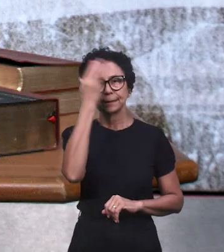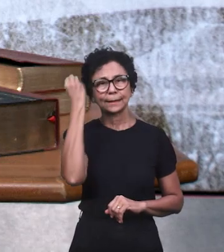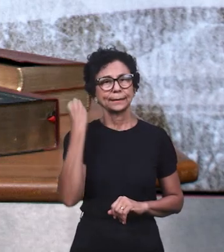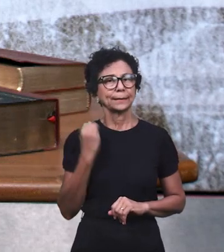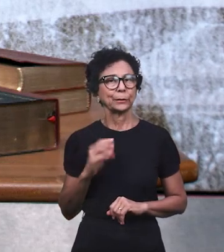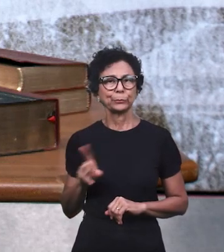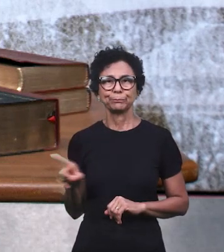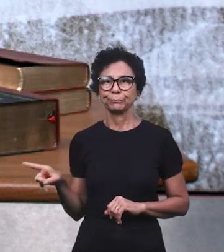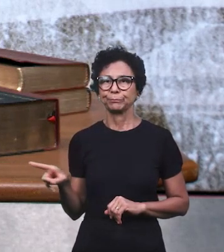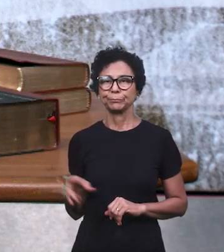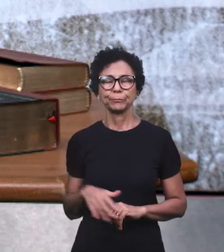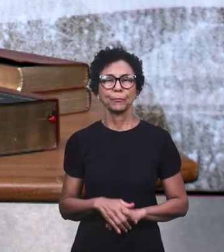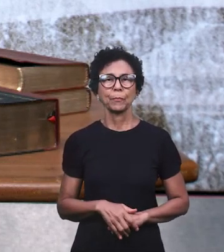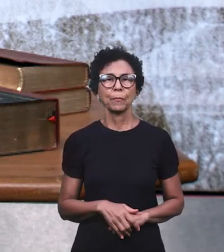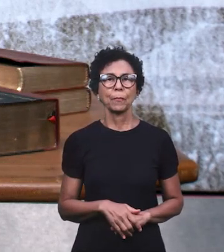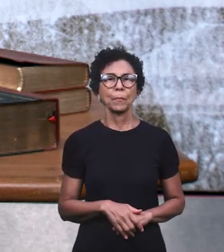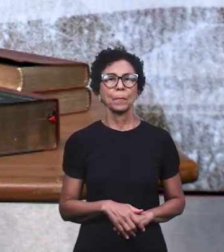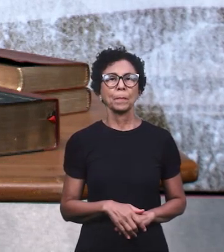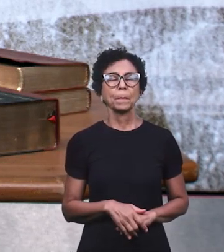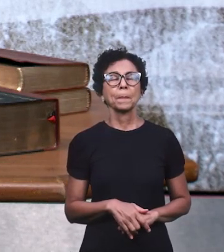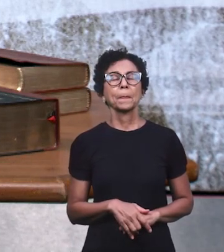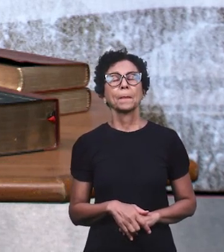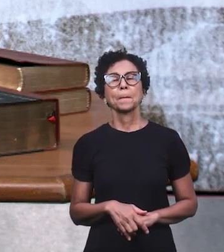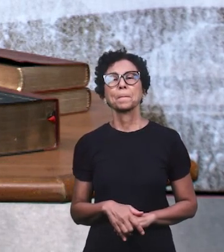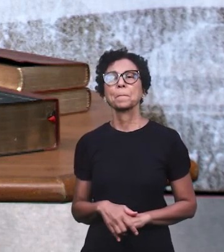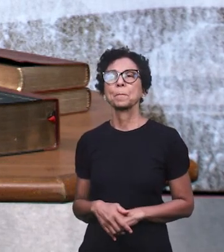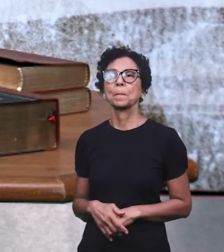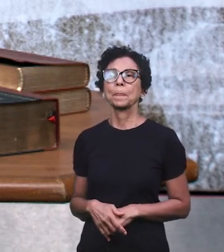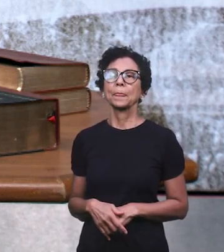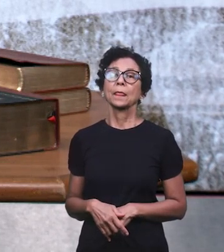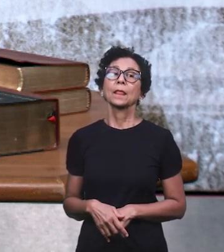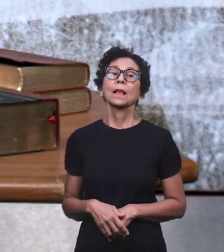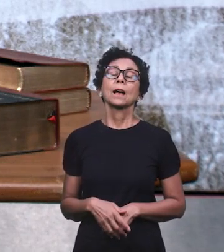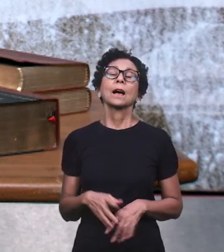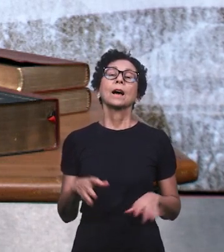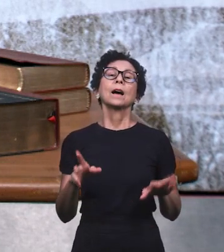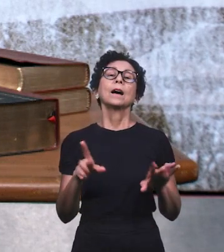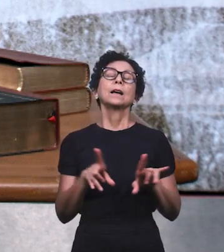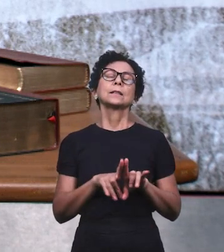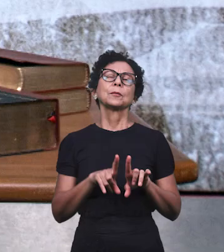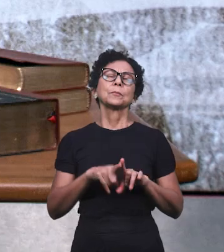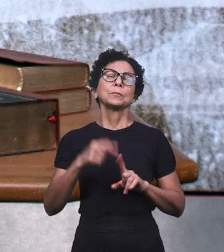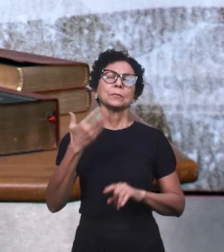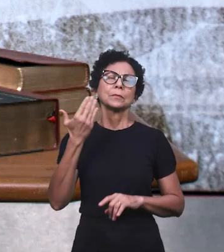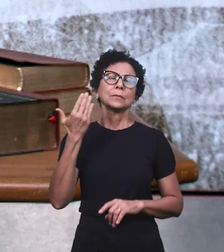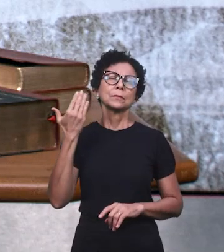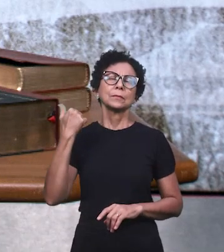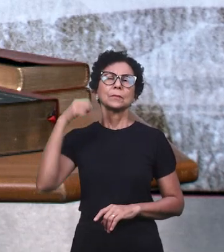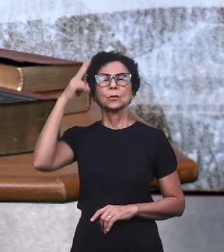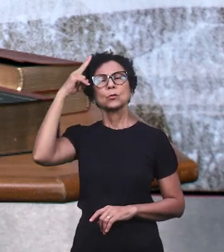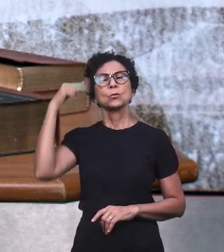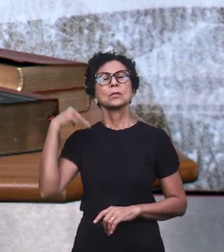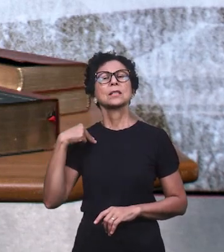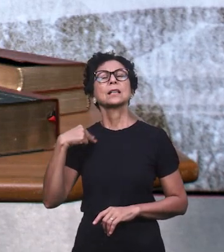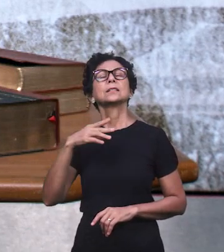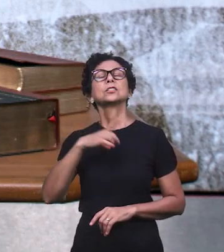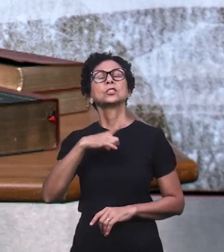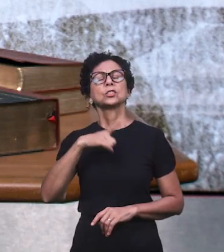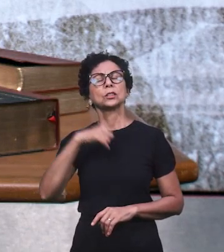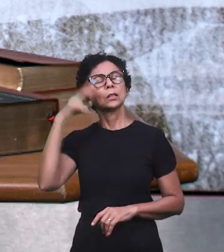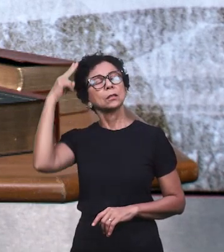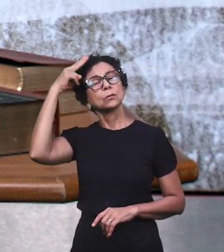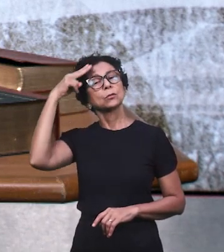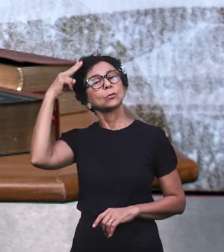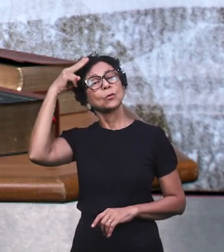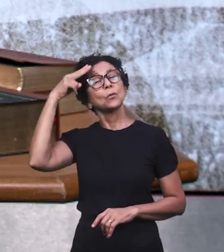aqui também que José teve sonhos quando ele estava lá com a sua família, e os sonhos na vida dele, na